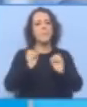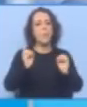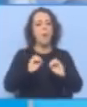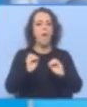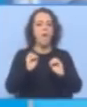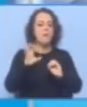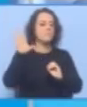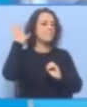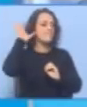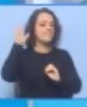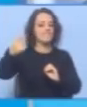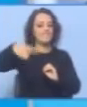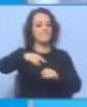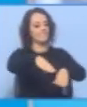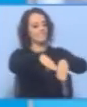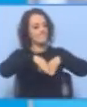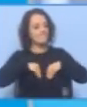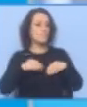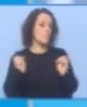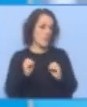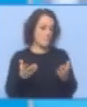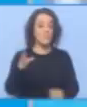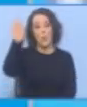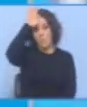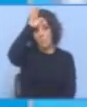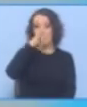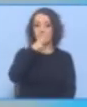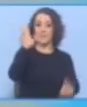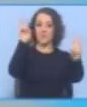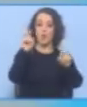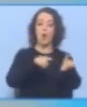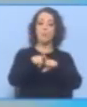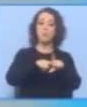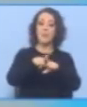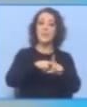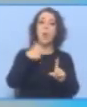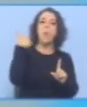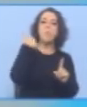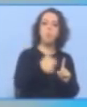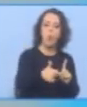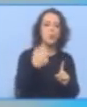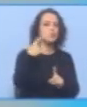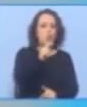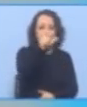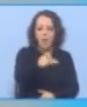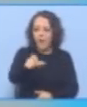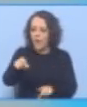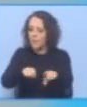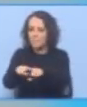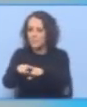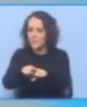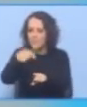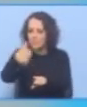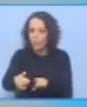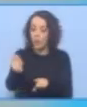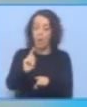eco, aquela receptividade que deveria ter. O Papa, ao falar da boa política e não de bons políticos, está a dizer que esta mensagem se dirige a todos. Porque a